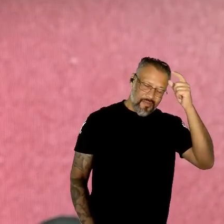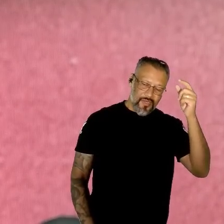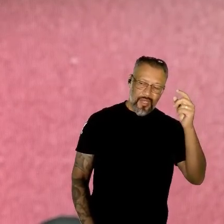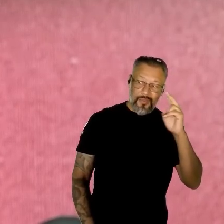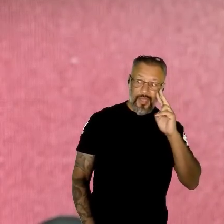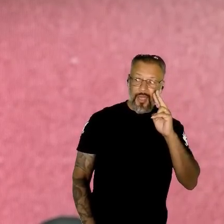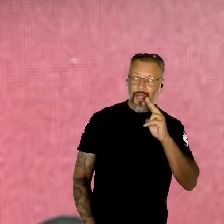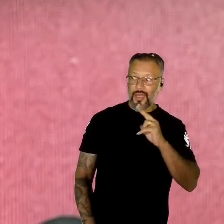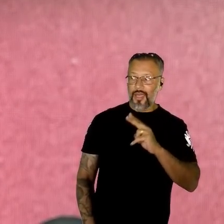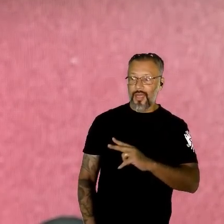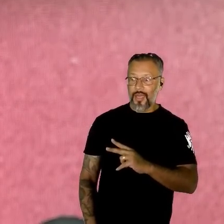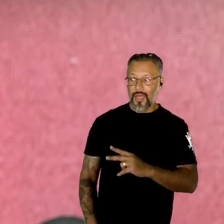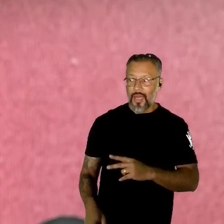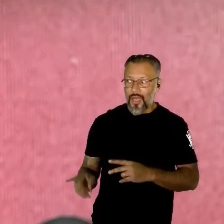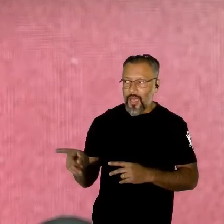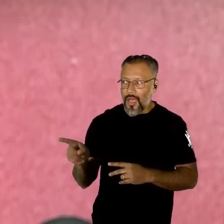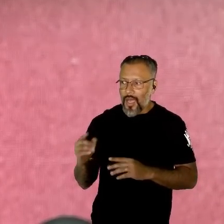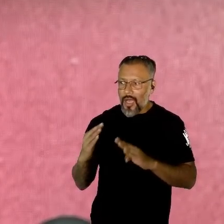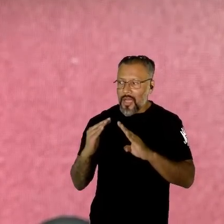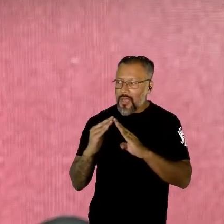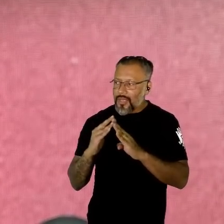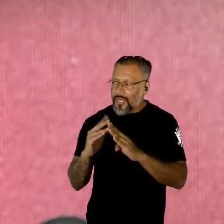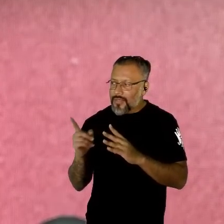você não fica